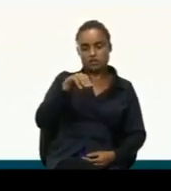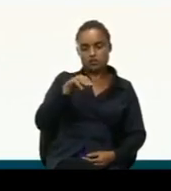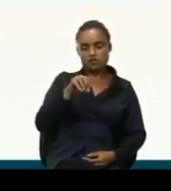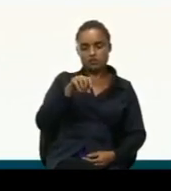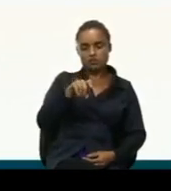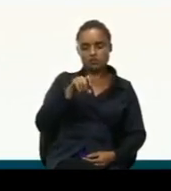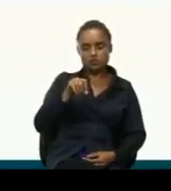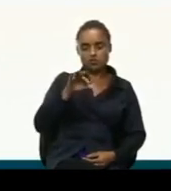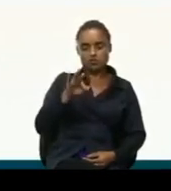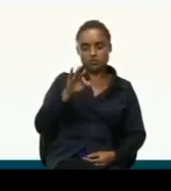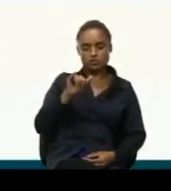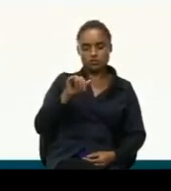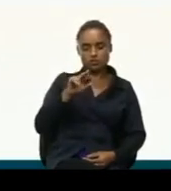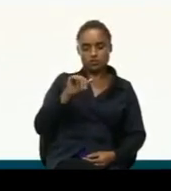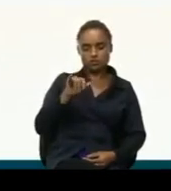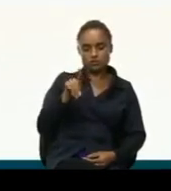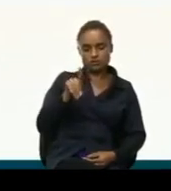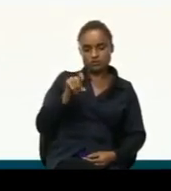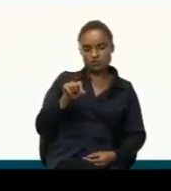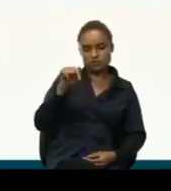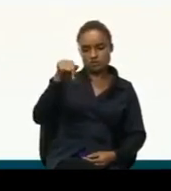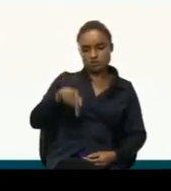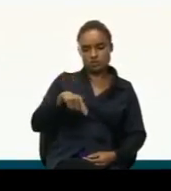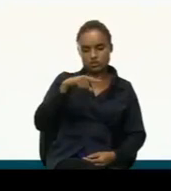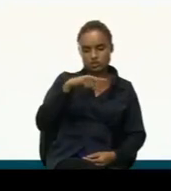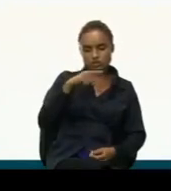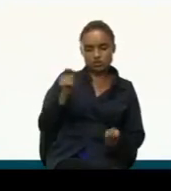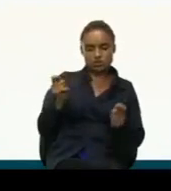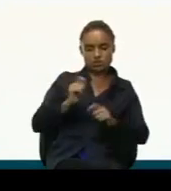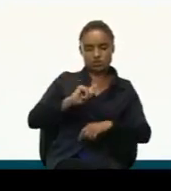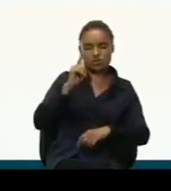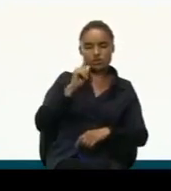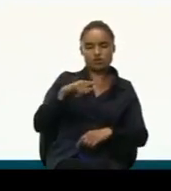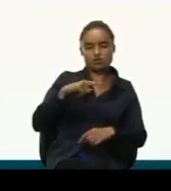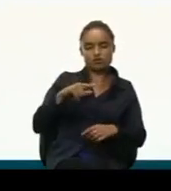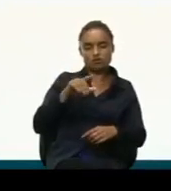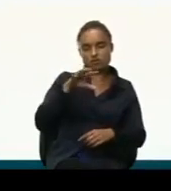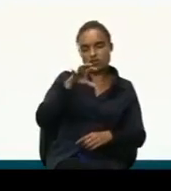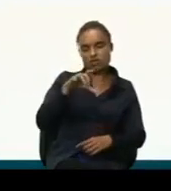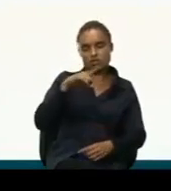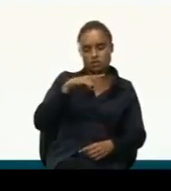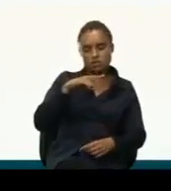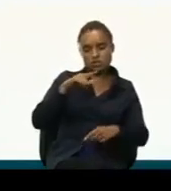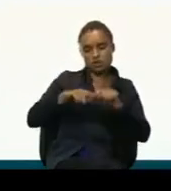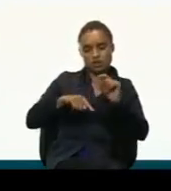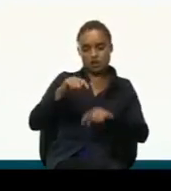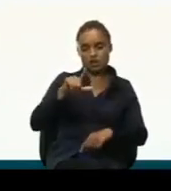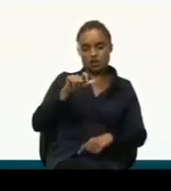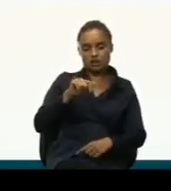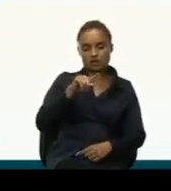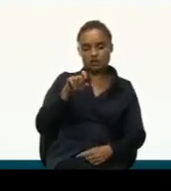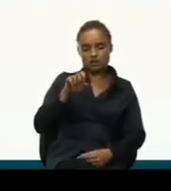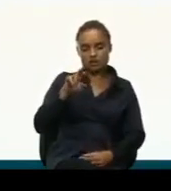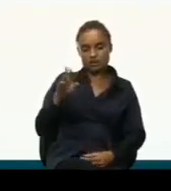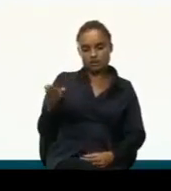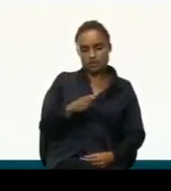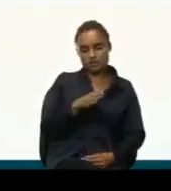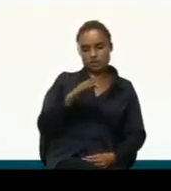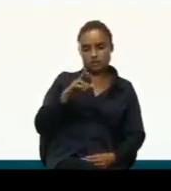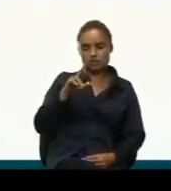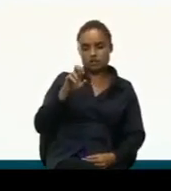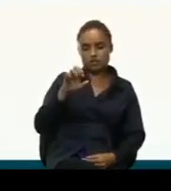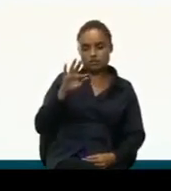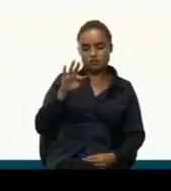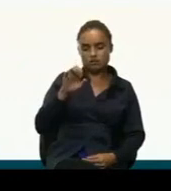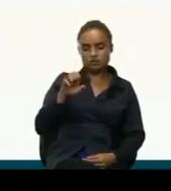escritório. Aqui era a cozinha, área de lazer e refeitório. Aqui era uma área de